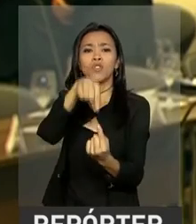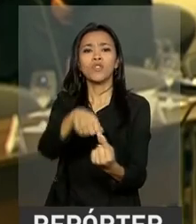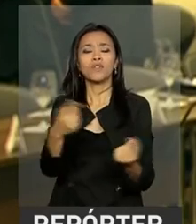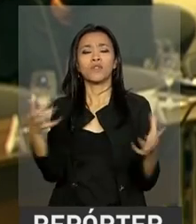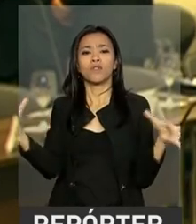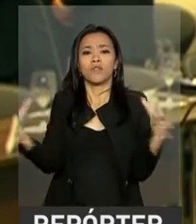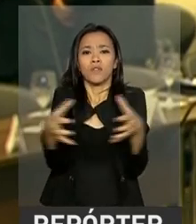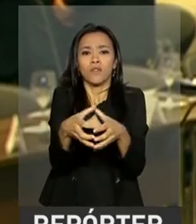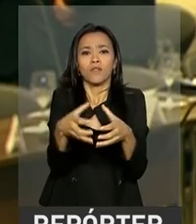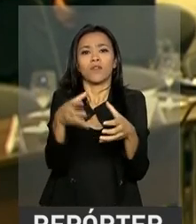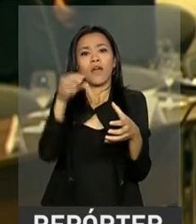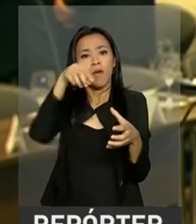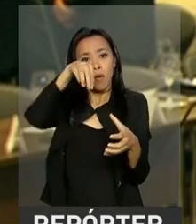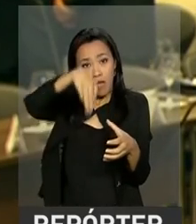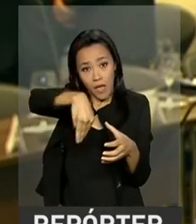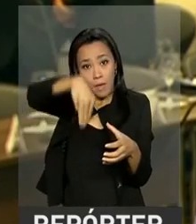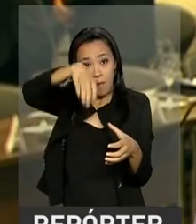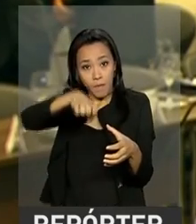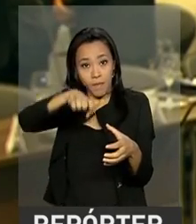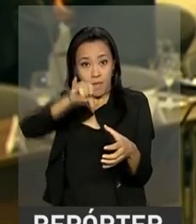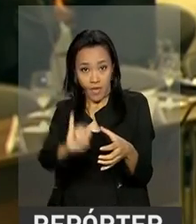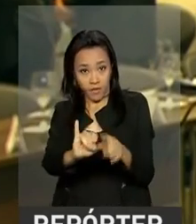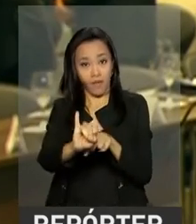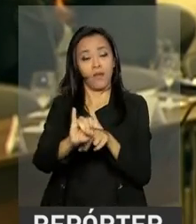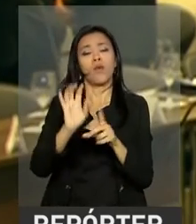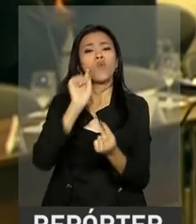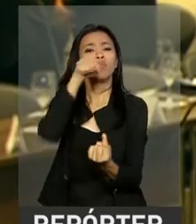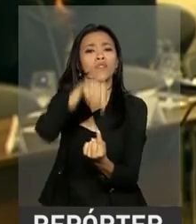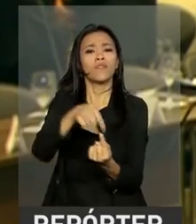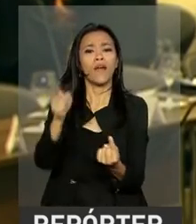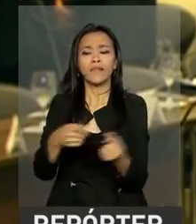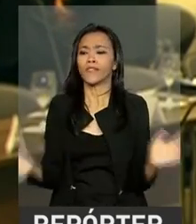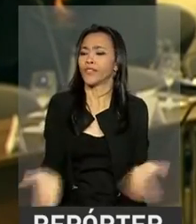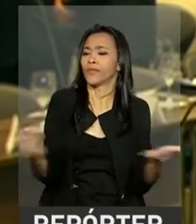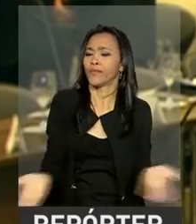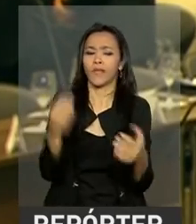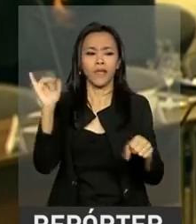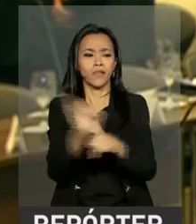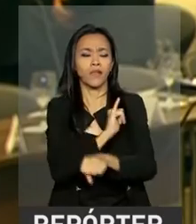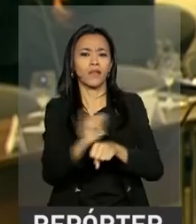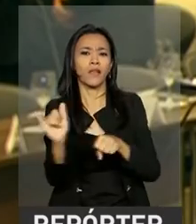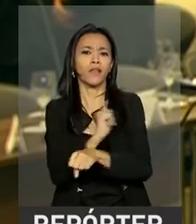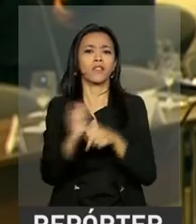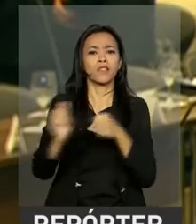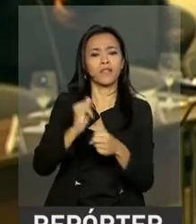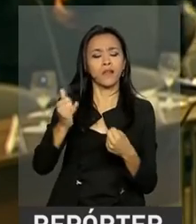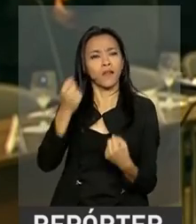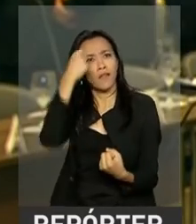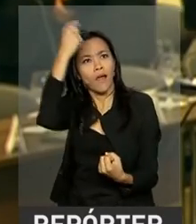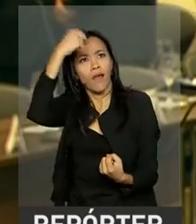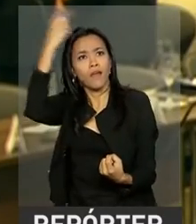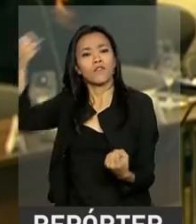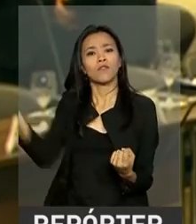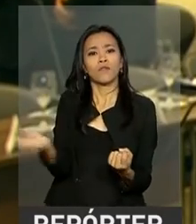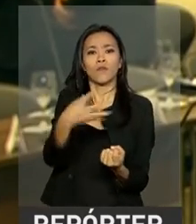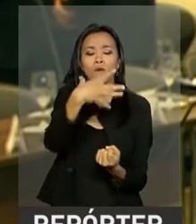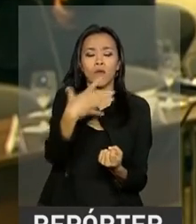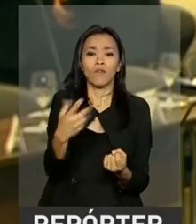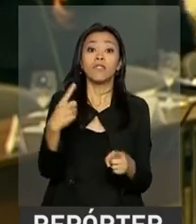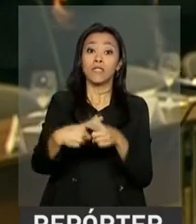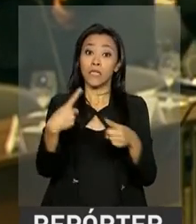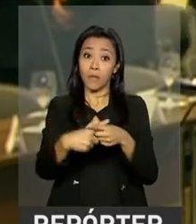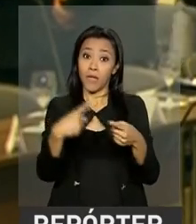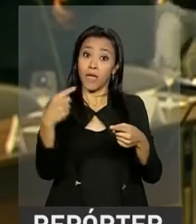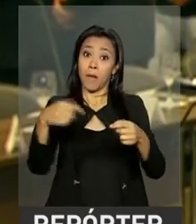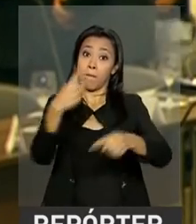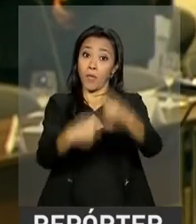conhecida como meia esse é um movimento que tem o objetivo de estimular estratégias inovadoras das empresas brasileiras e ampliar ações das políticas